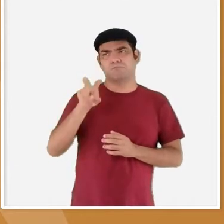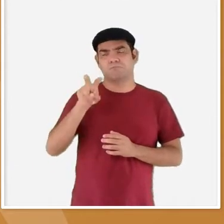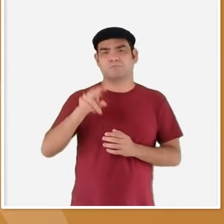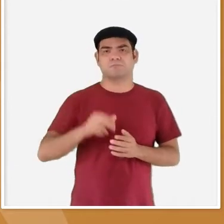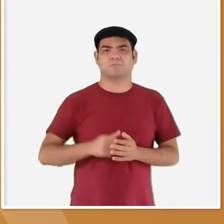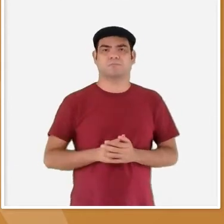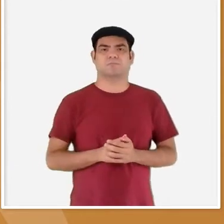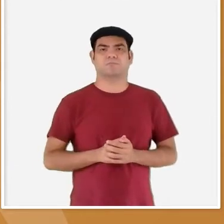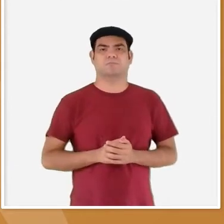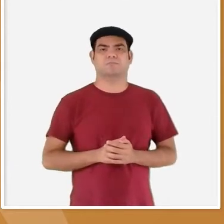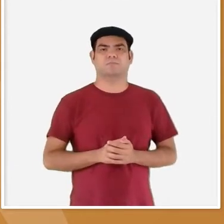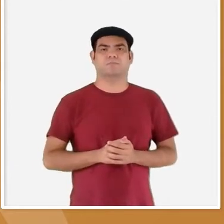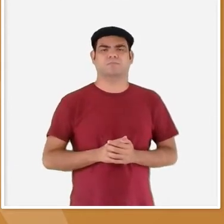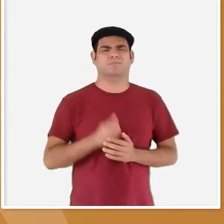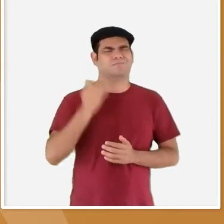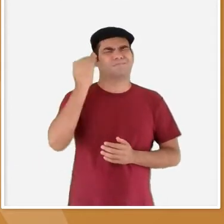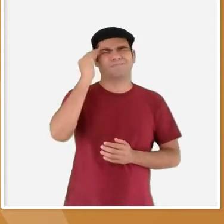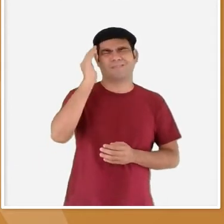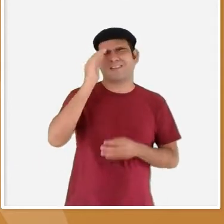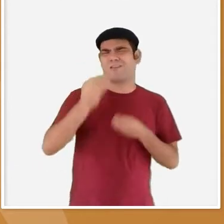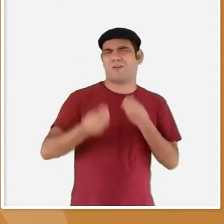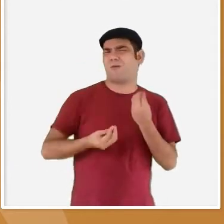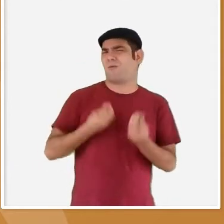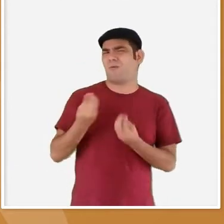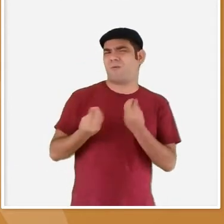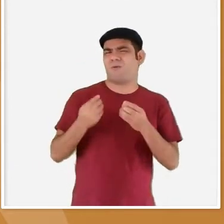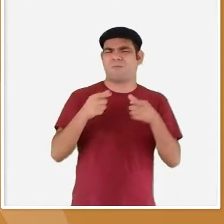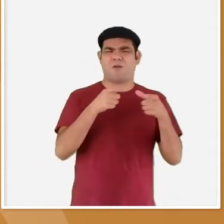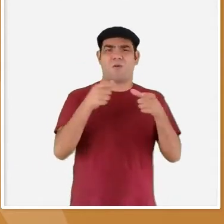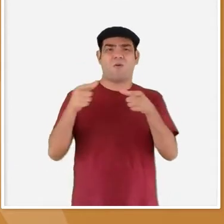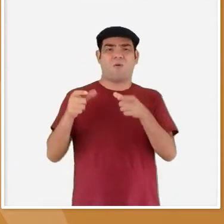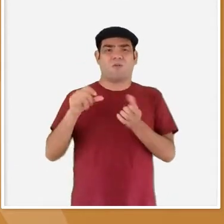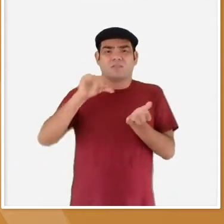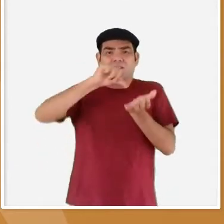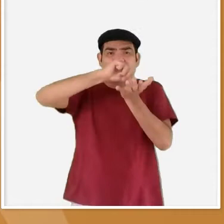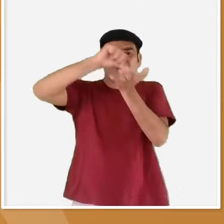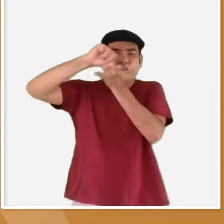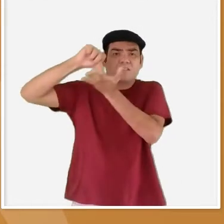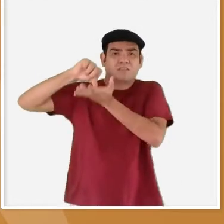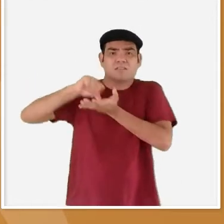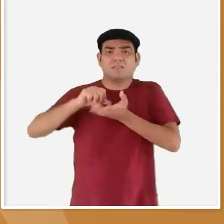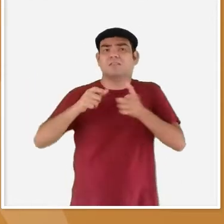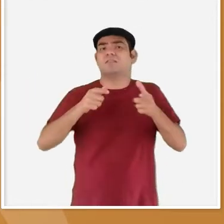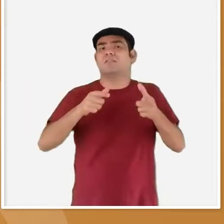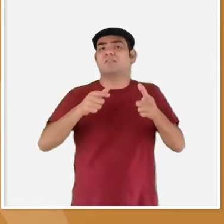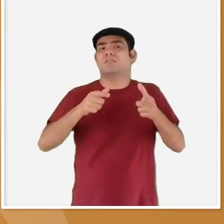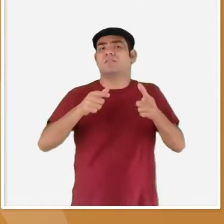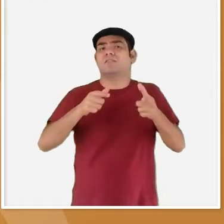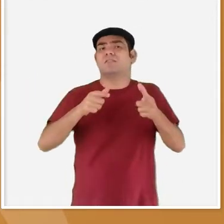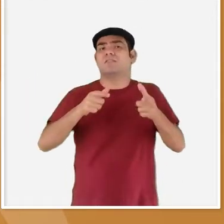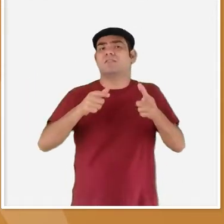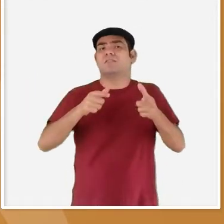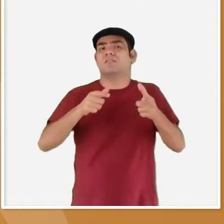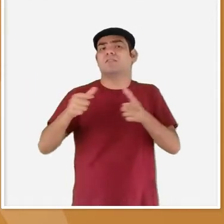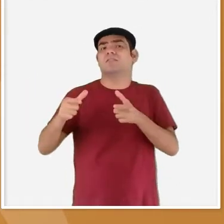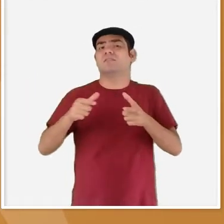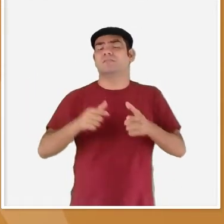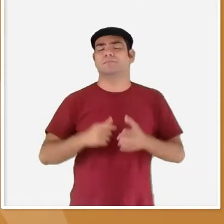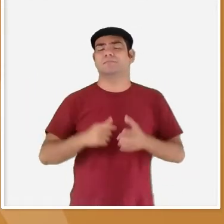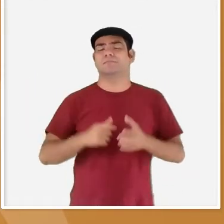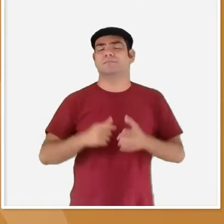aqui como ela está localizado as placas tectônicas mexicanas. Primeiro, quero que você